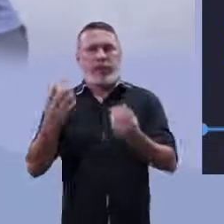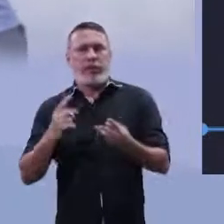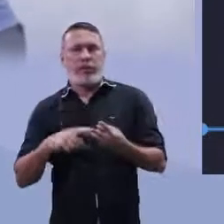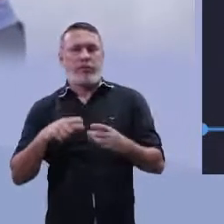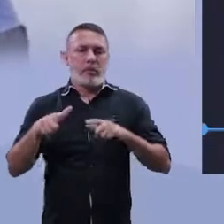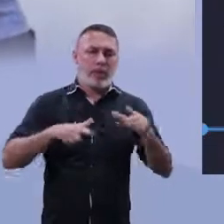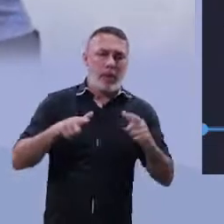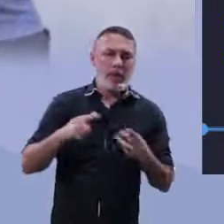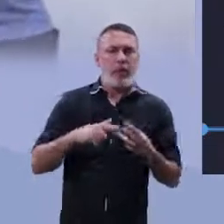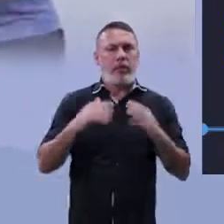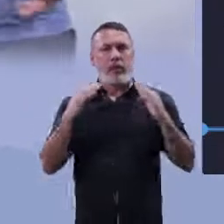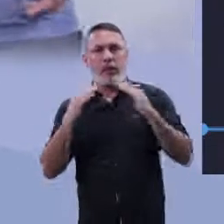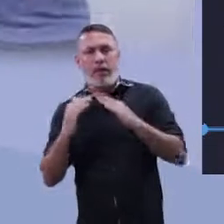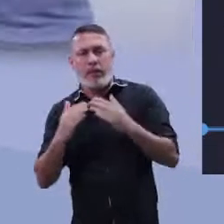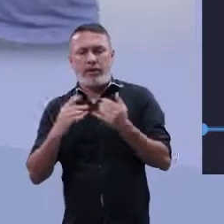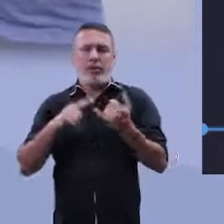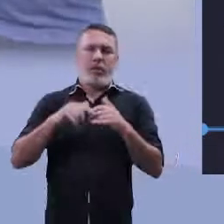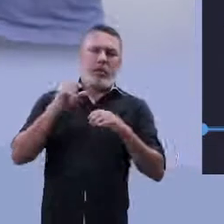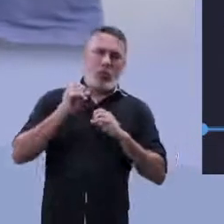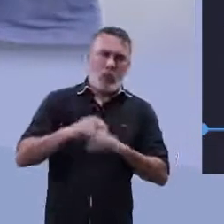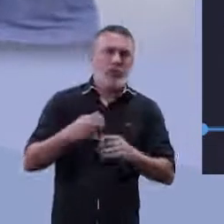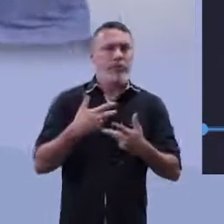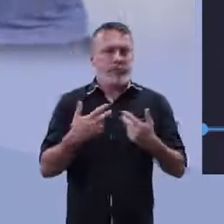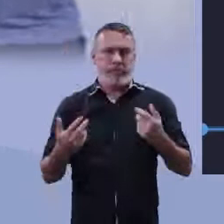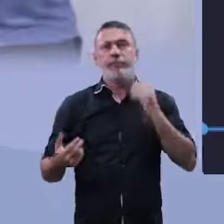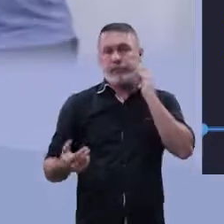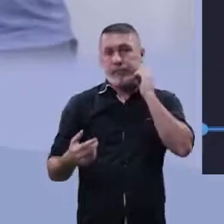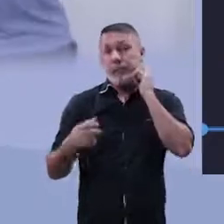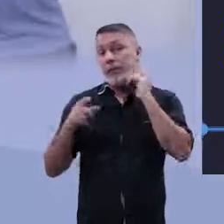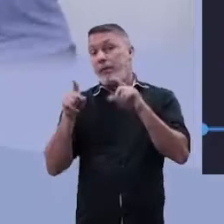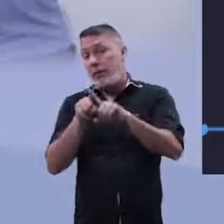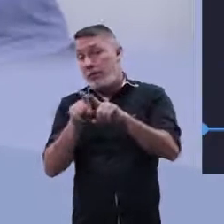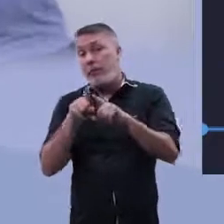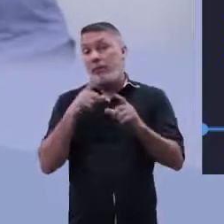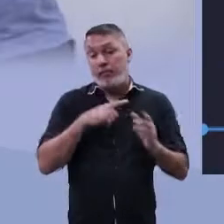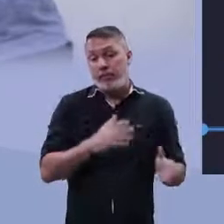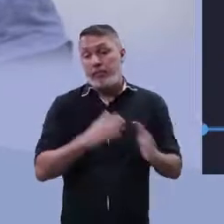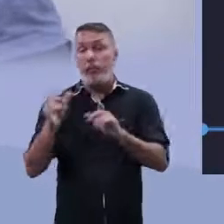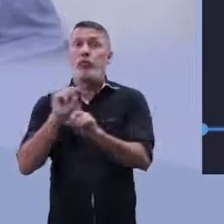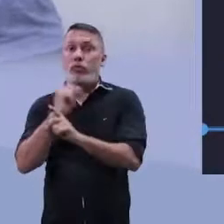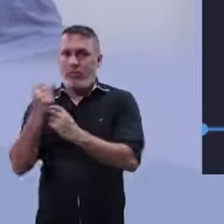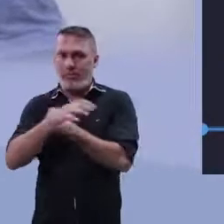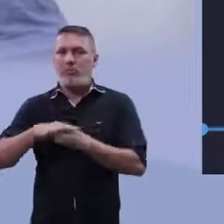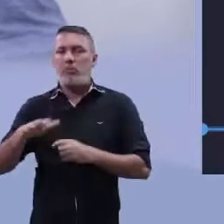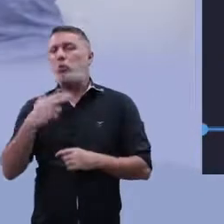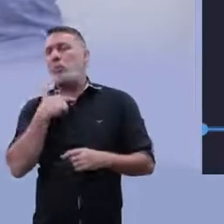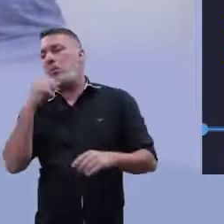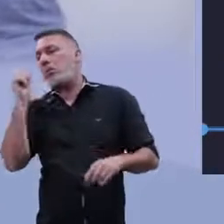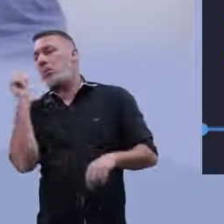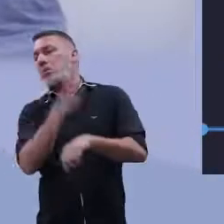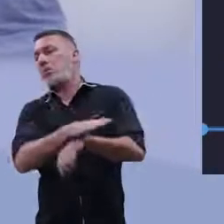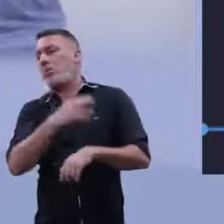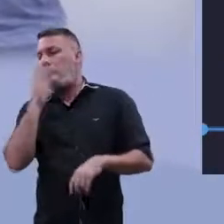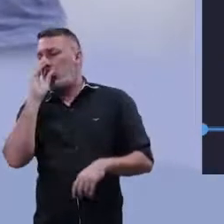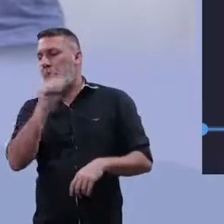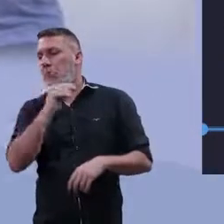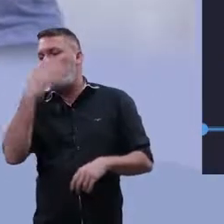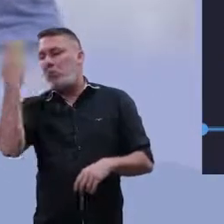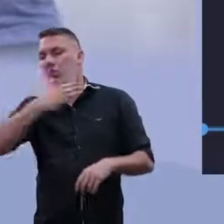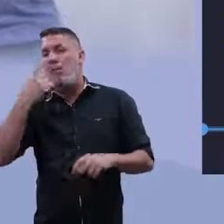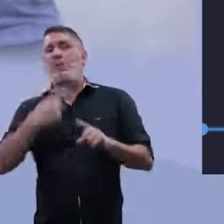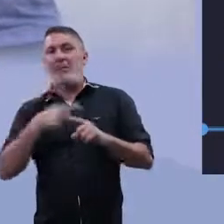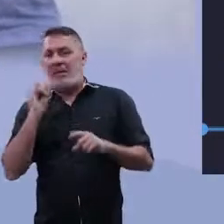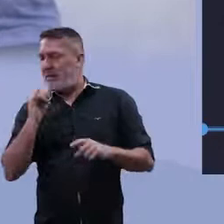saúde, de emprego, de moradia, de educação. E também um aspecto voltado para toda a sociedade, para que não ocorra até